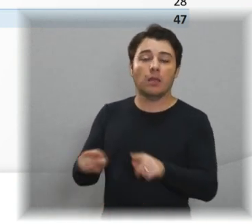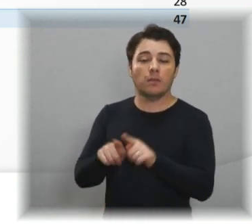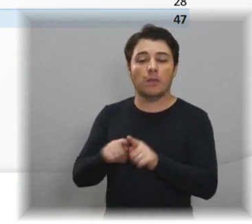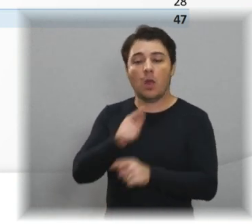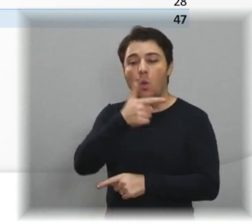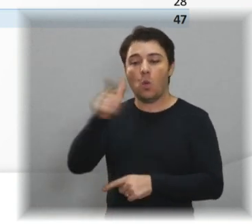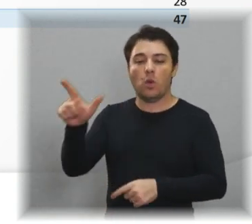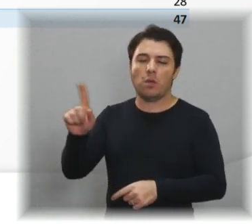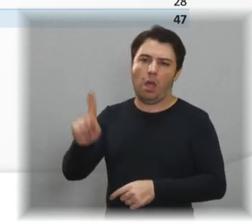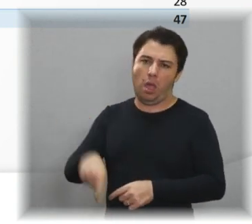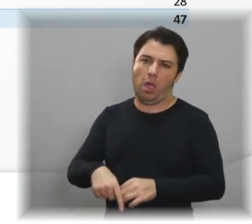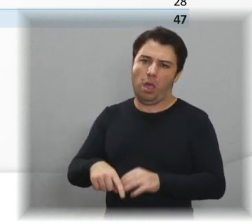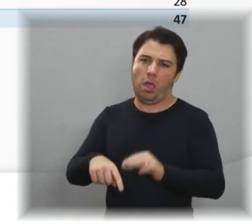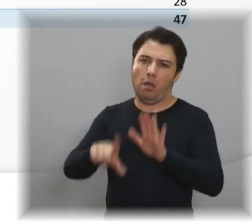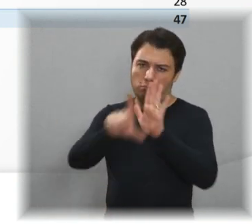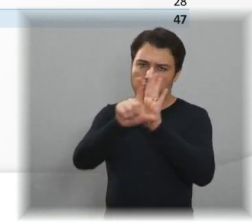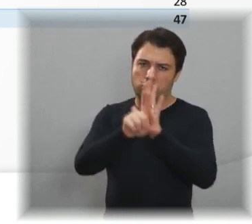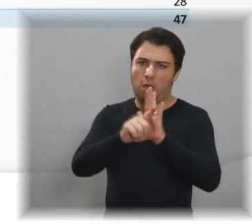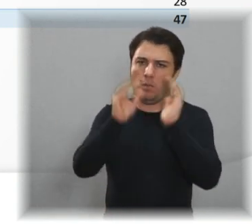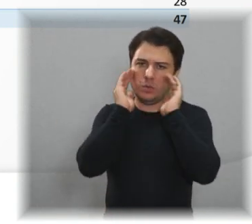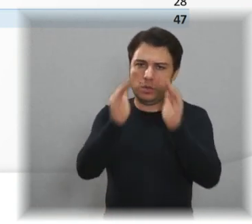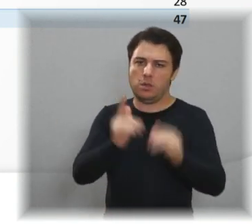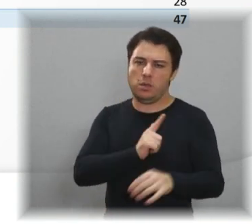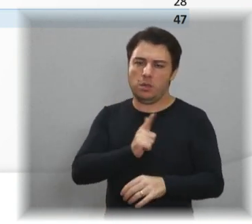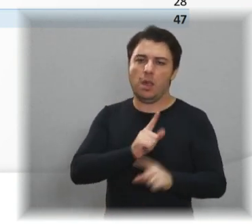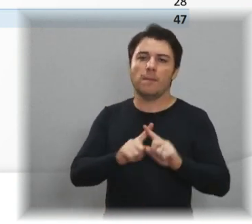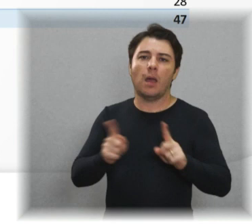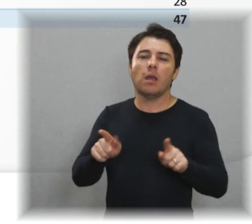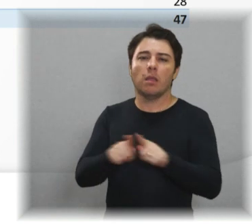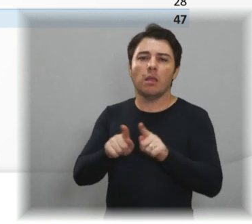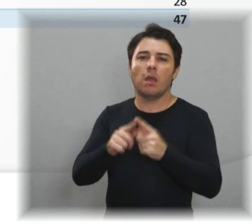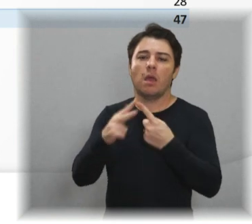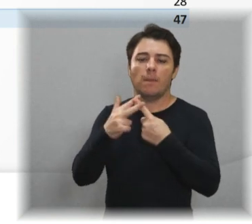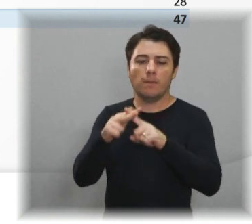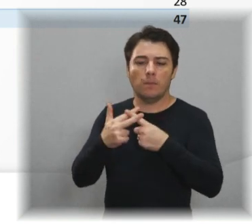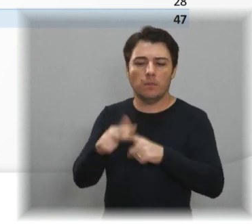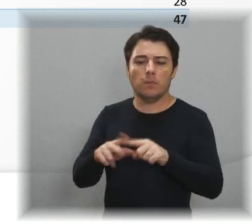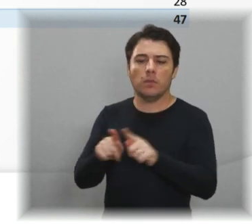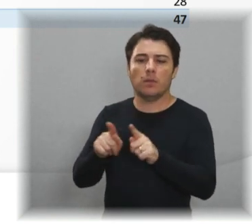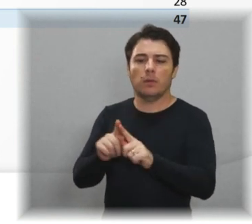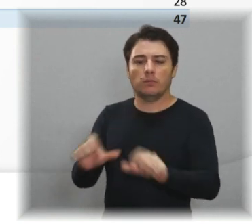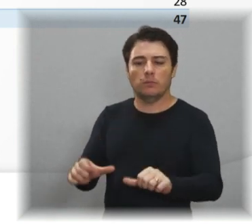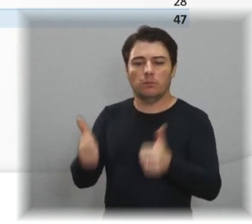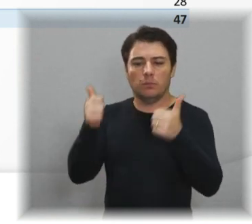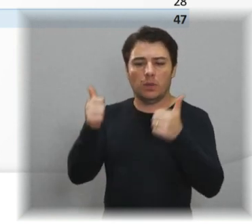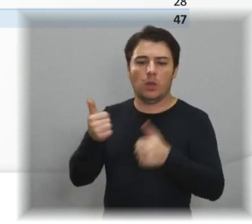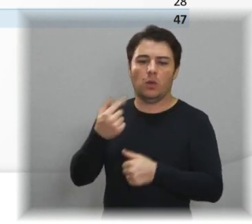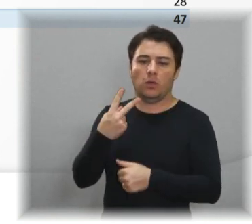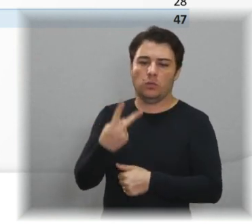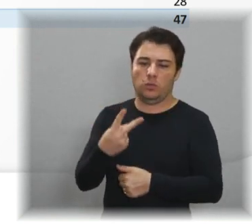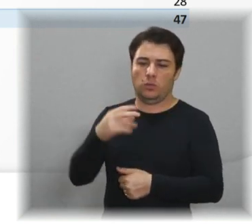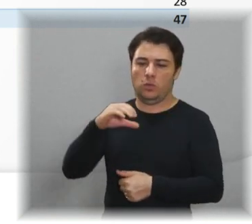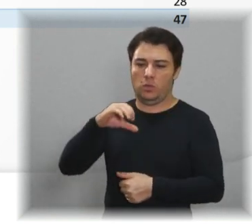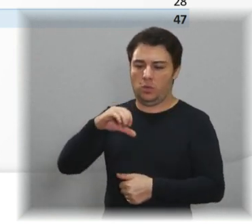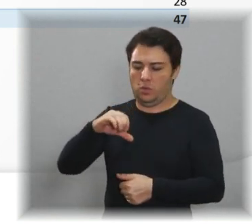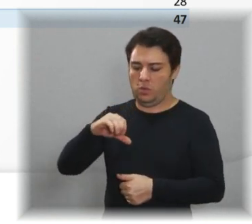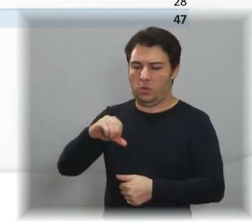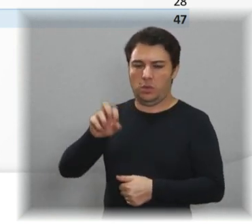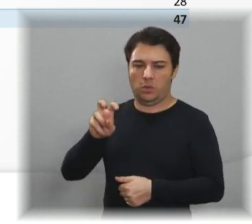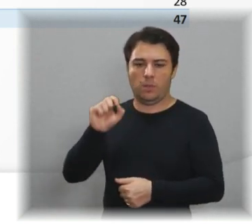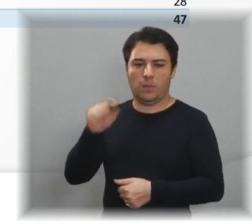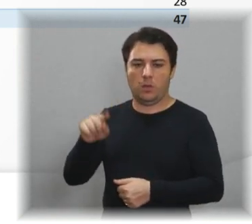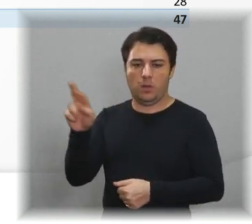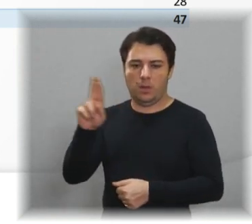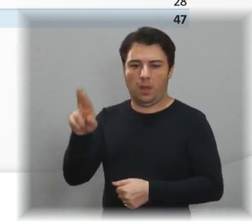é uma obrigação legal né obrigação regulatório Tem a parte de manutenção e melhoramento 295 e